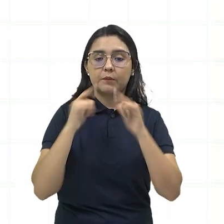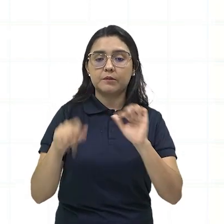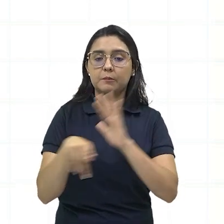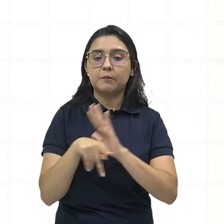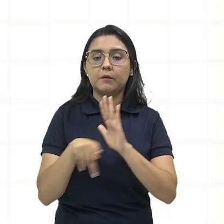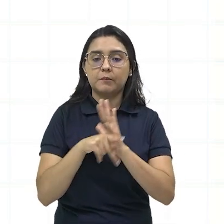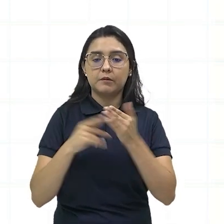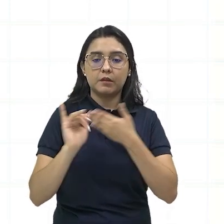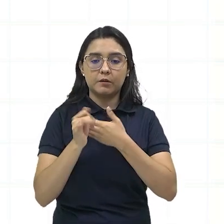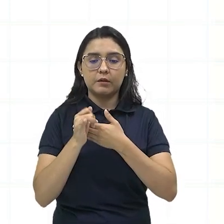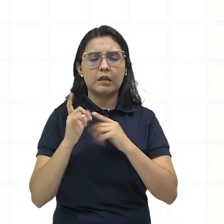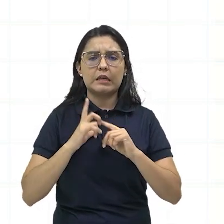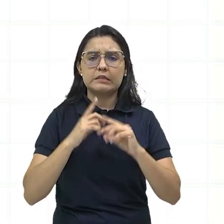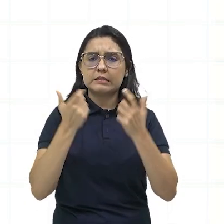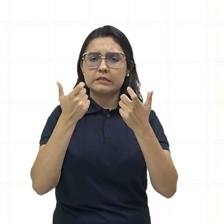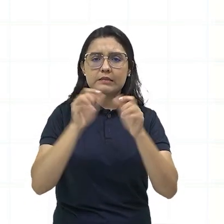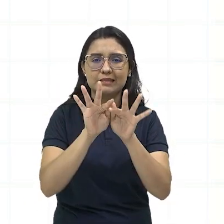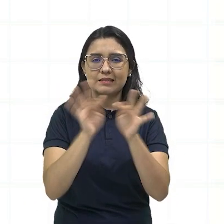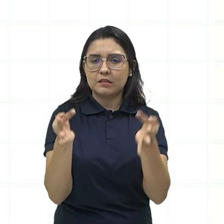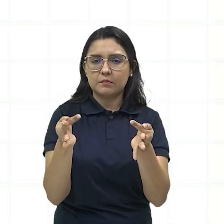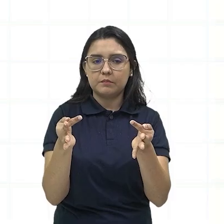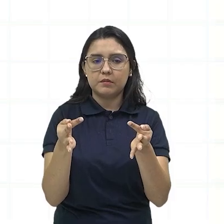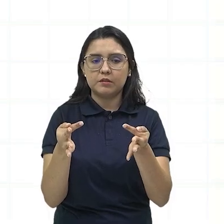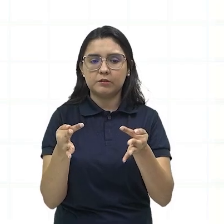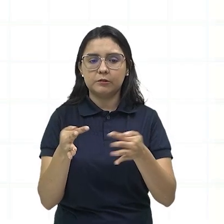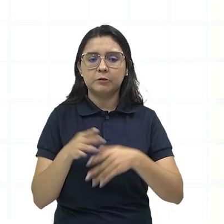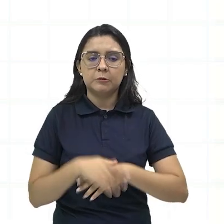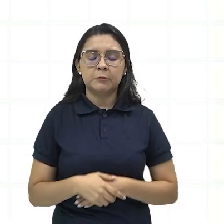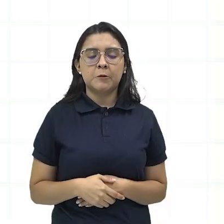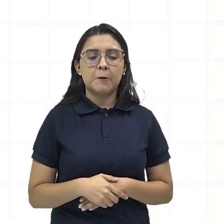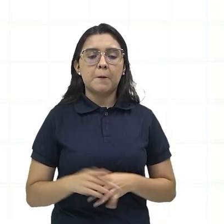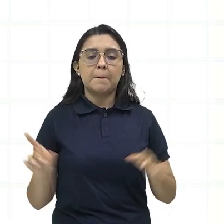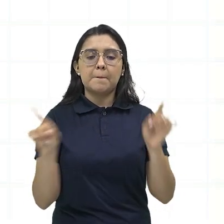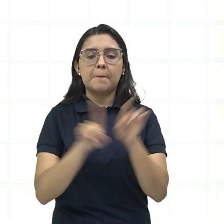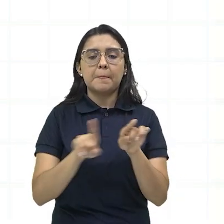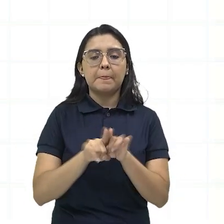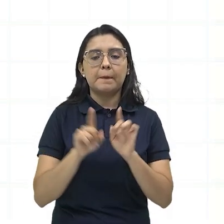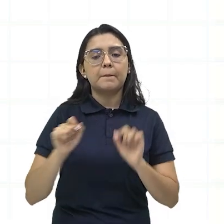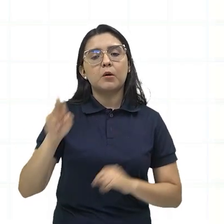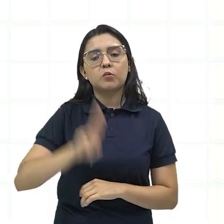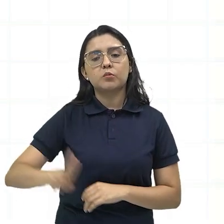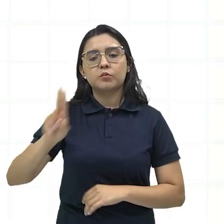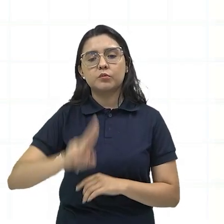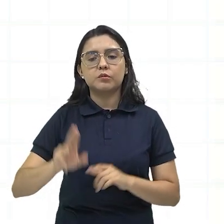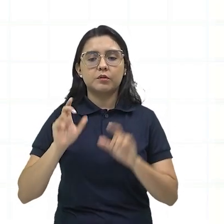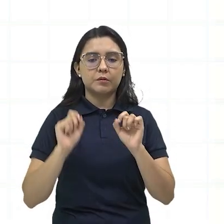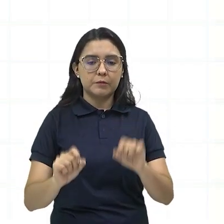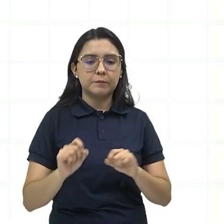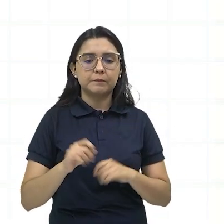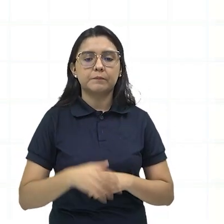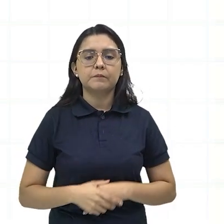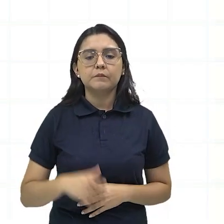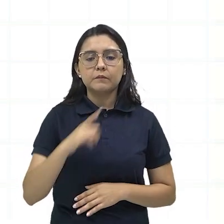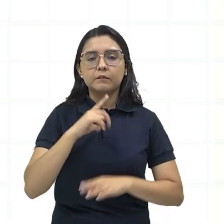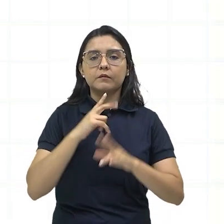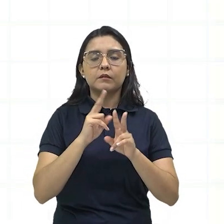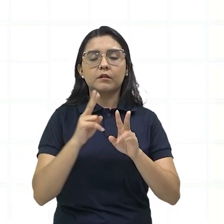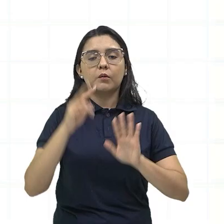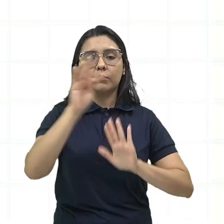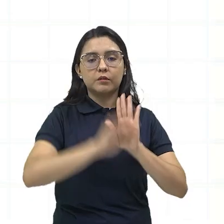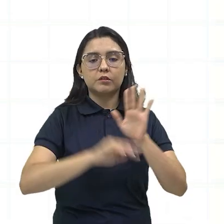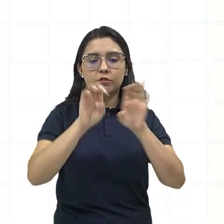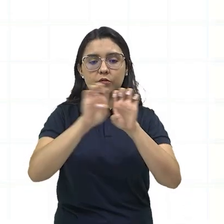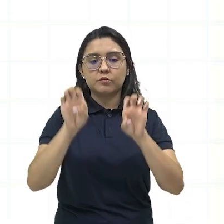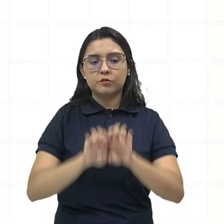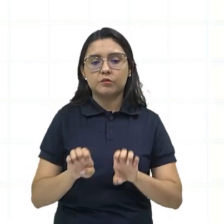ela não costuma ser muito elaborada, é um gênero muito moderno e às vezes usa uma abordagem coloquial para